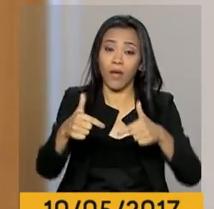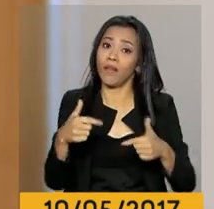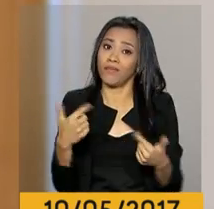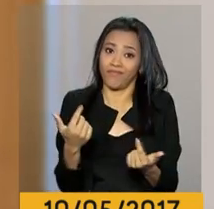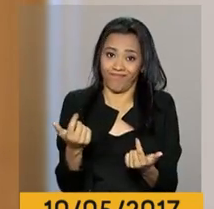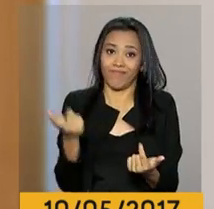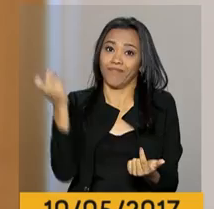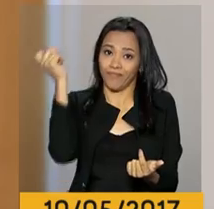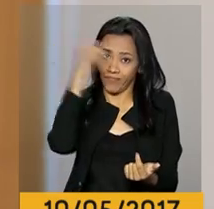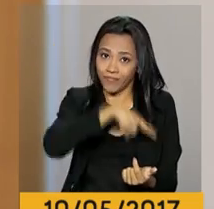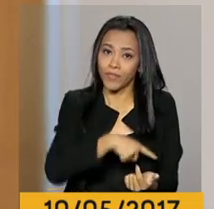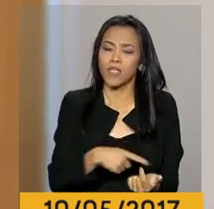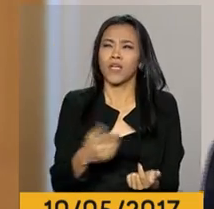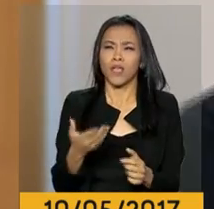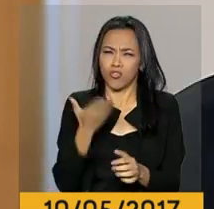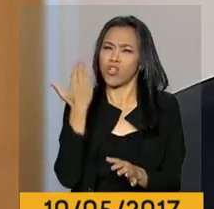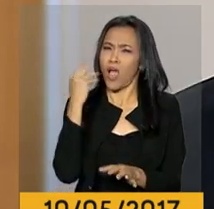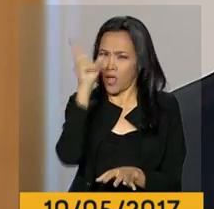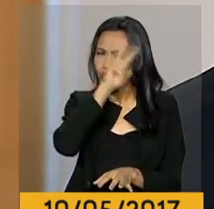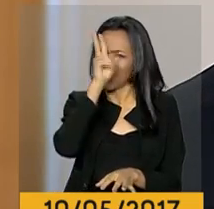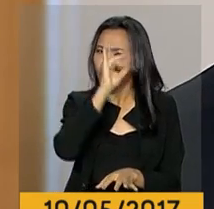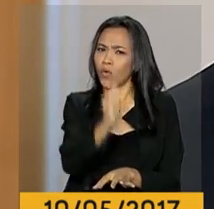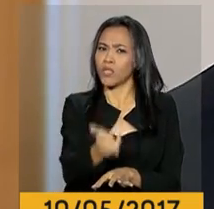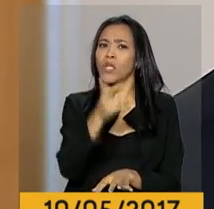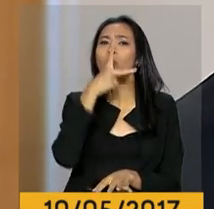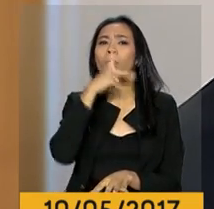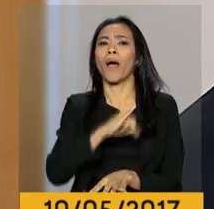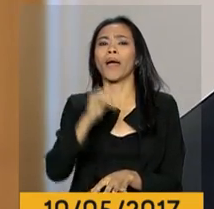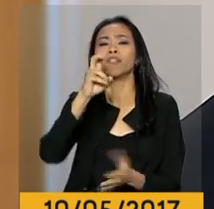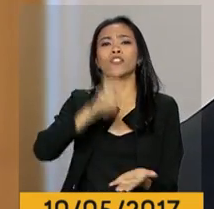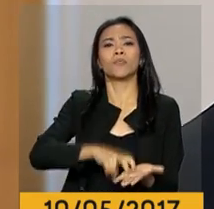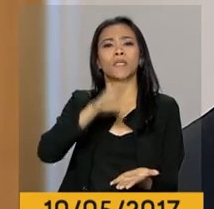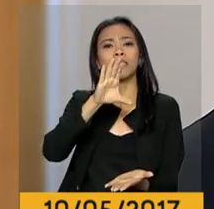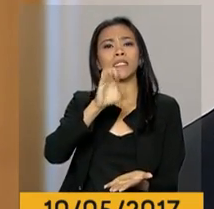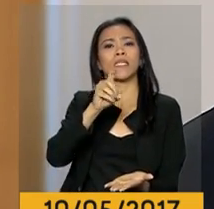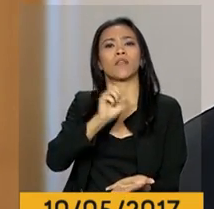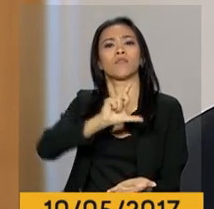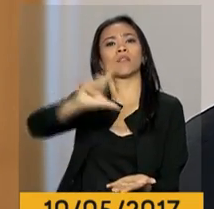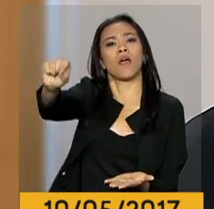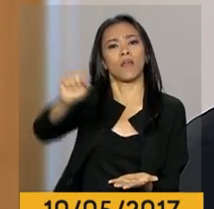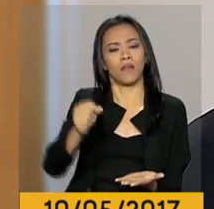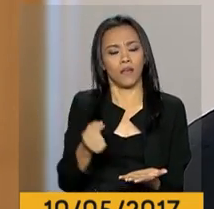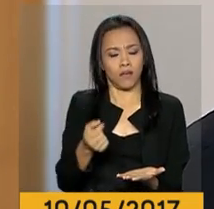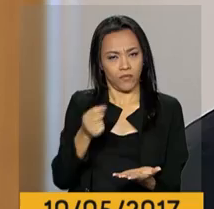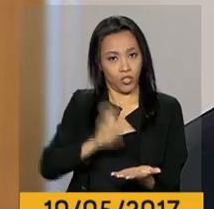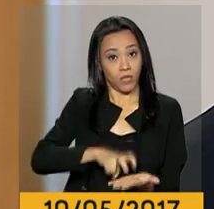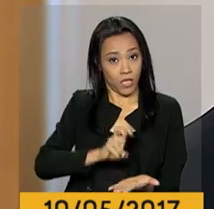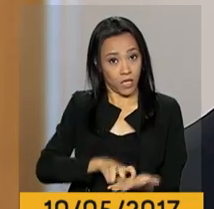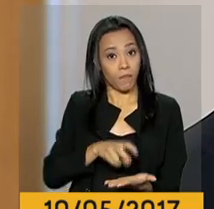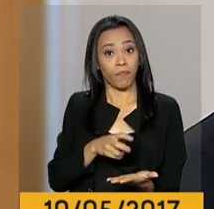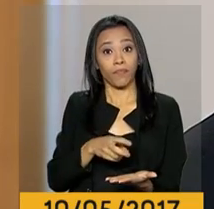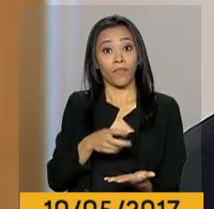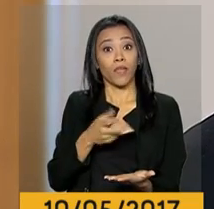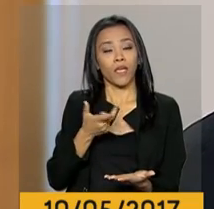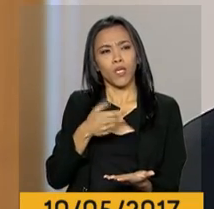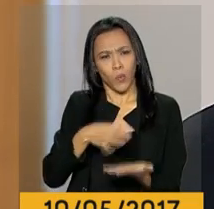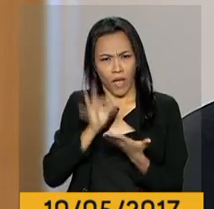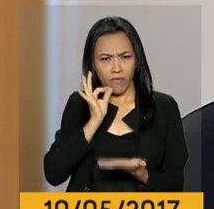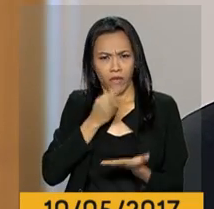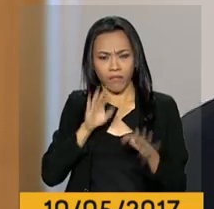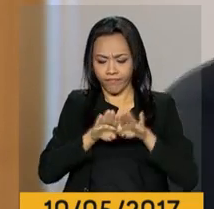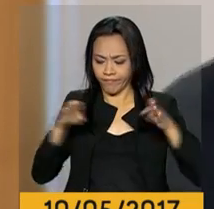atrás de um pai que saía muito cedo pela manhã antes dos filhos irem pra escola e num dado momento no Café